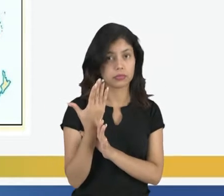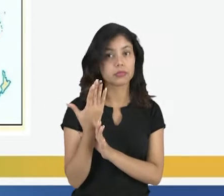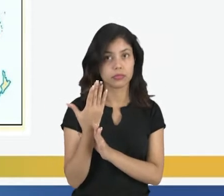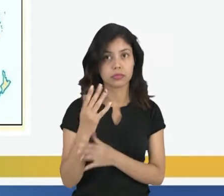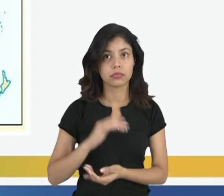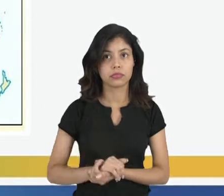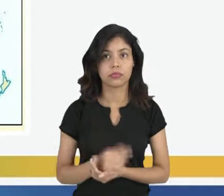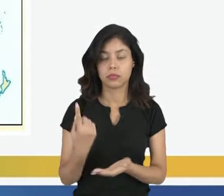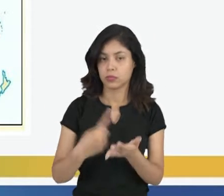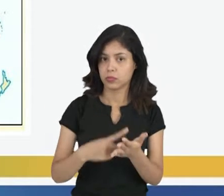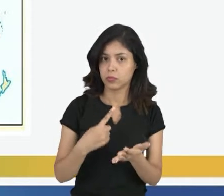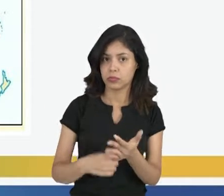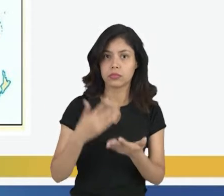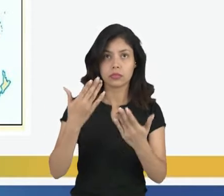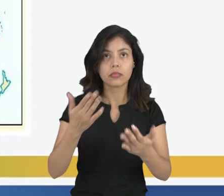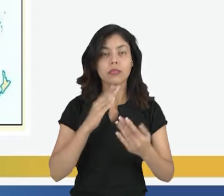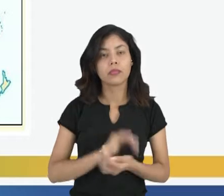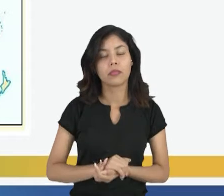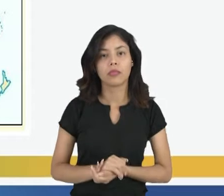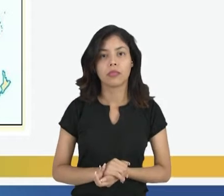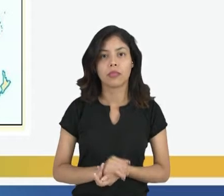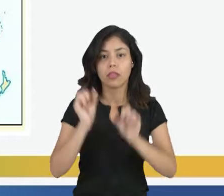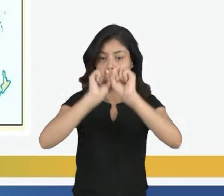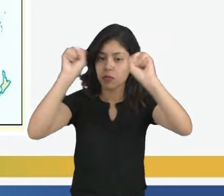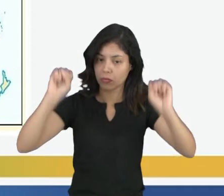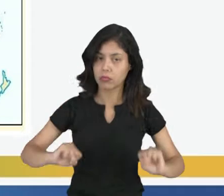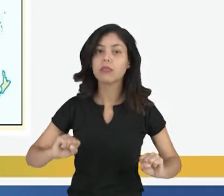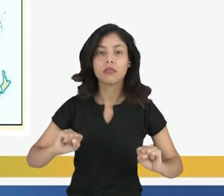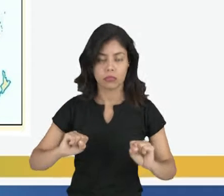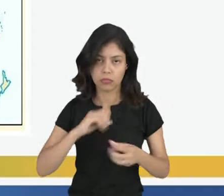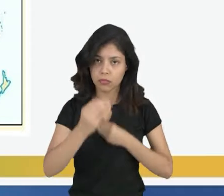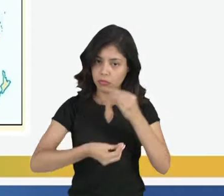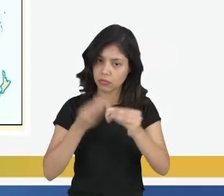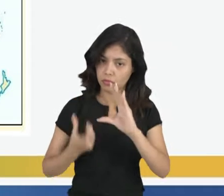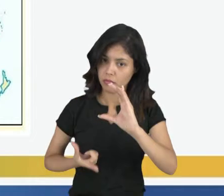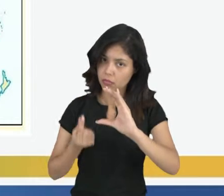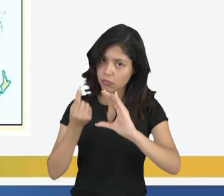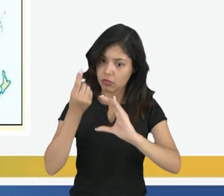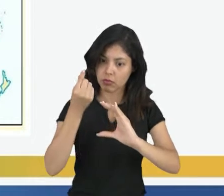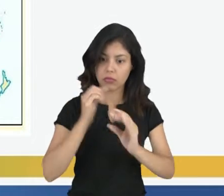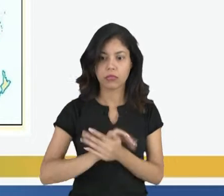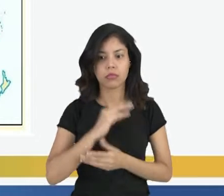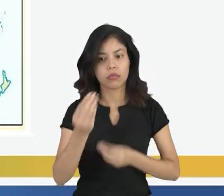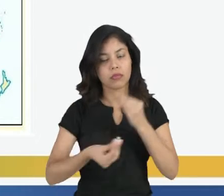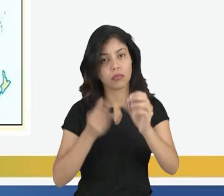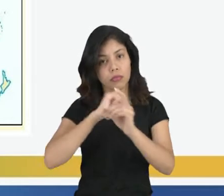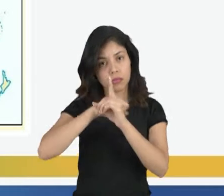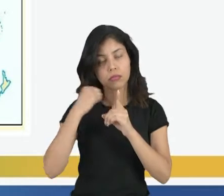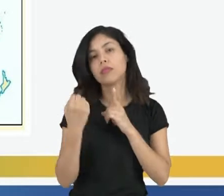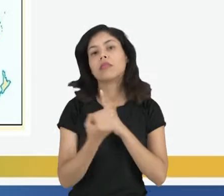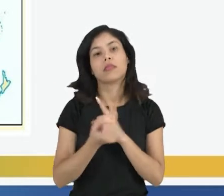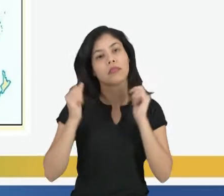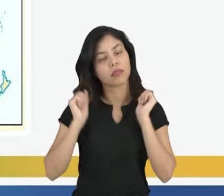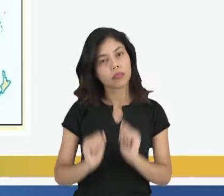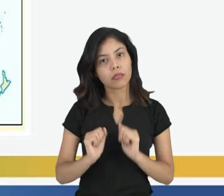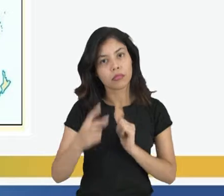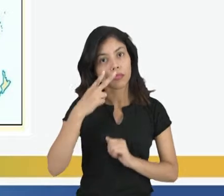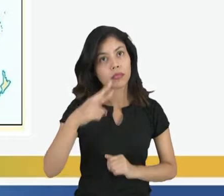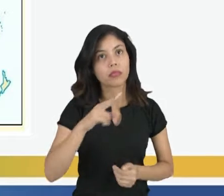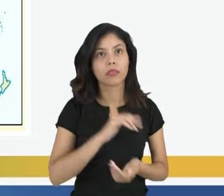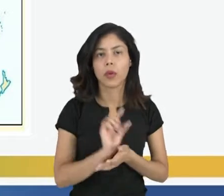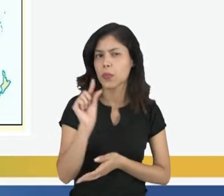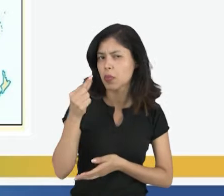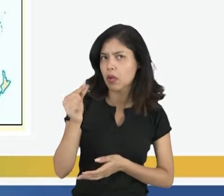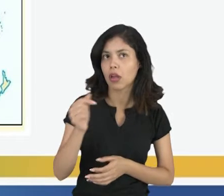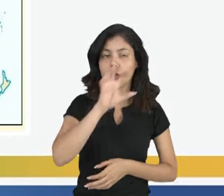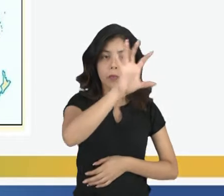né? De acordo aí com esses sistemas, tanto o capitalismo como o socialismo. A gente pode ver um pouquinho aí